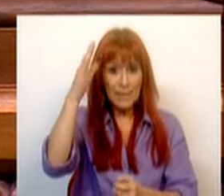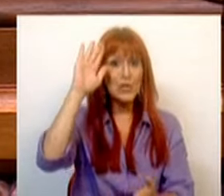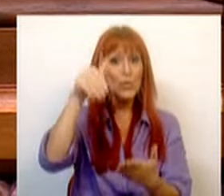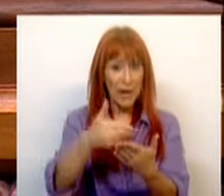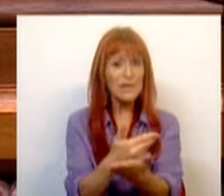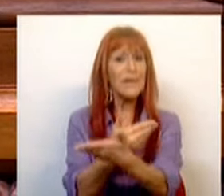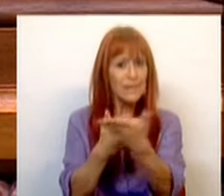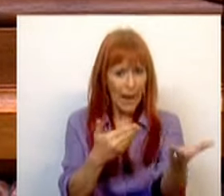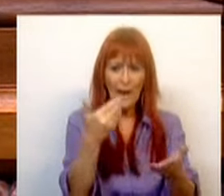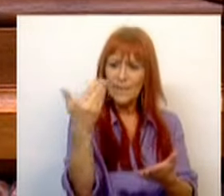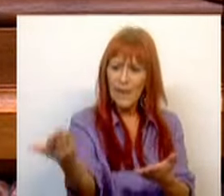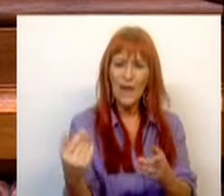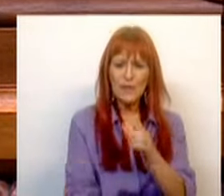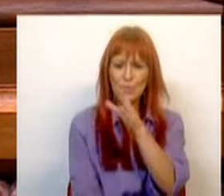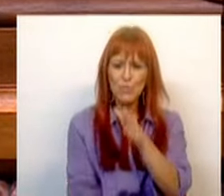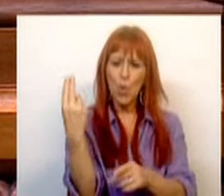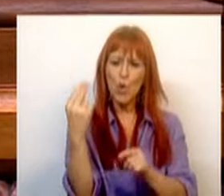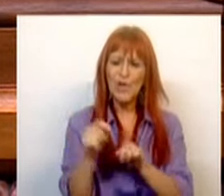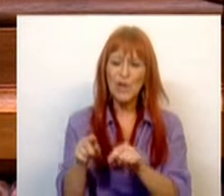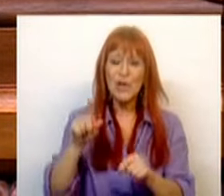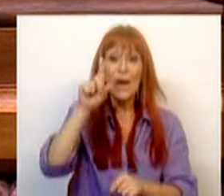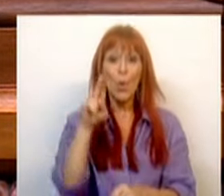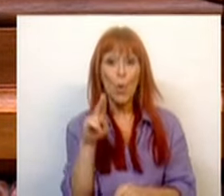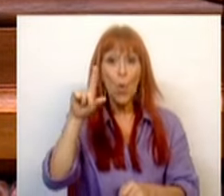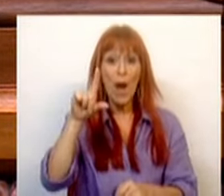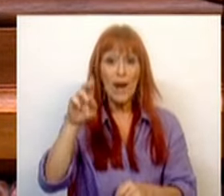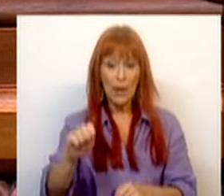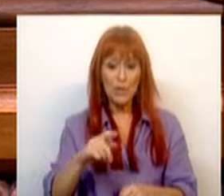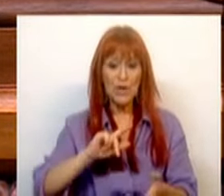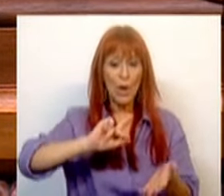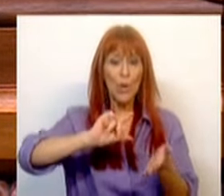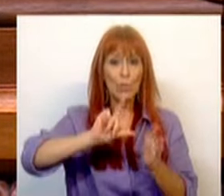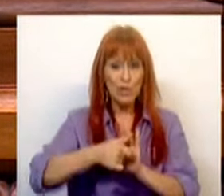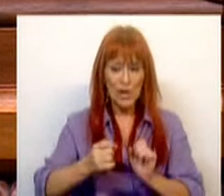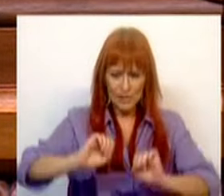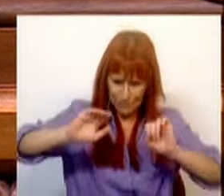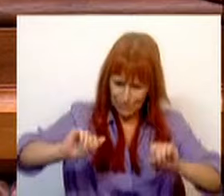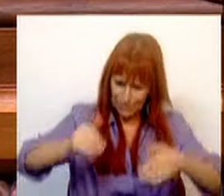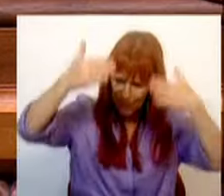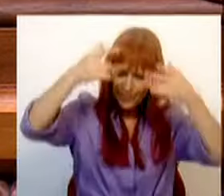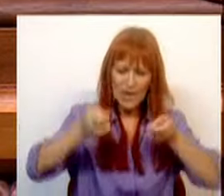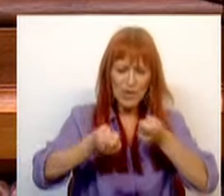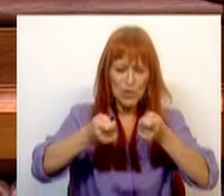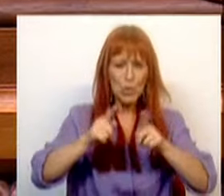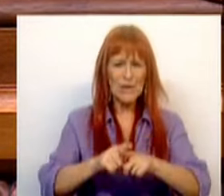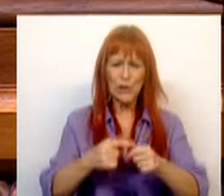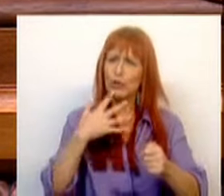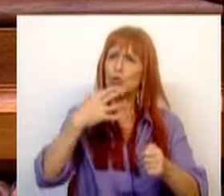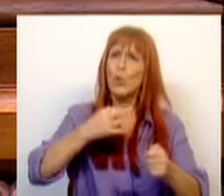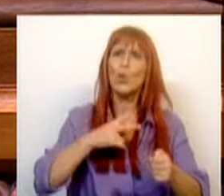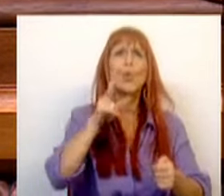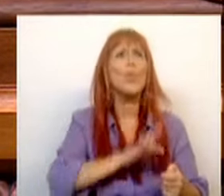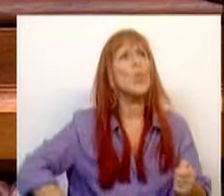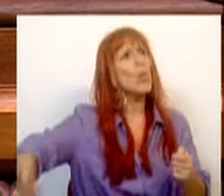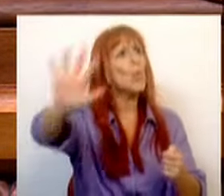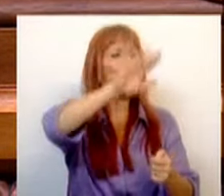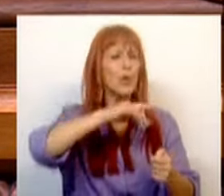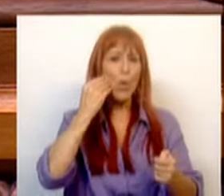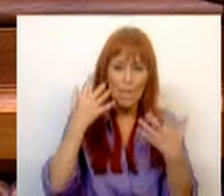resultados. Instituímos as unidades locais de saúde a partir de um projeto piloto, de forma a gerir em todo o país e de